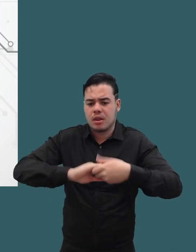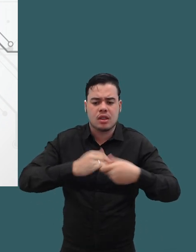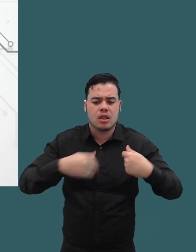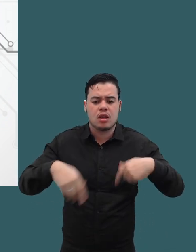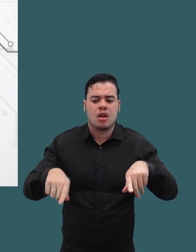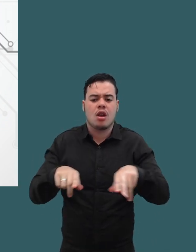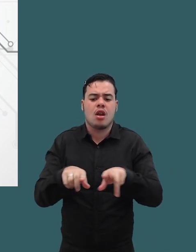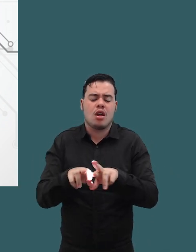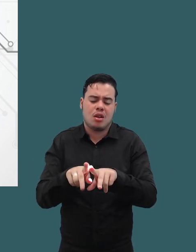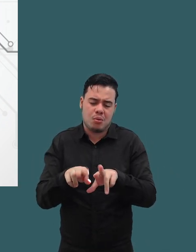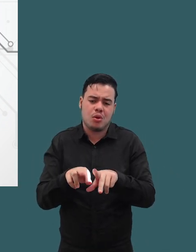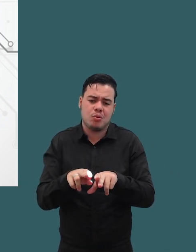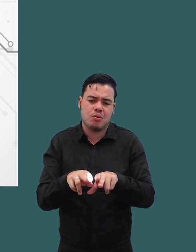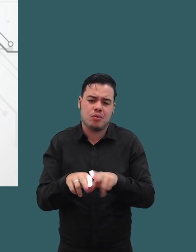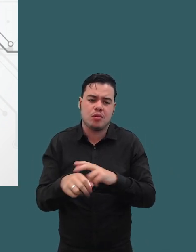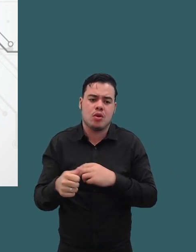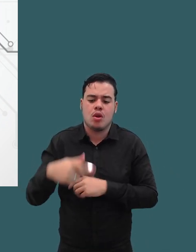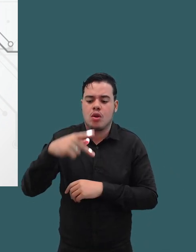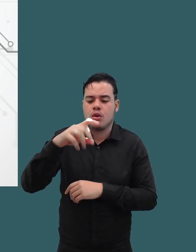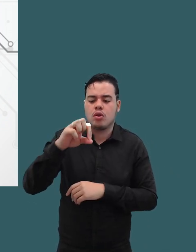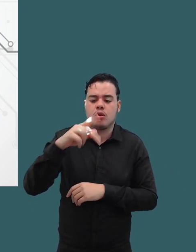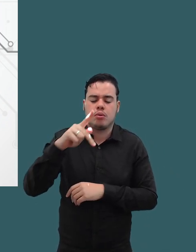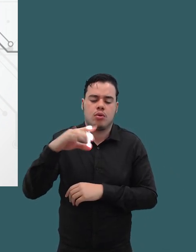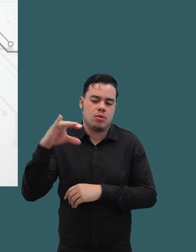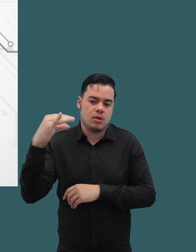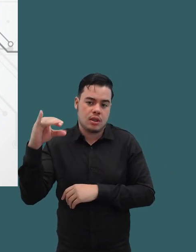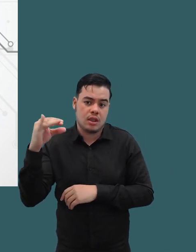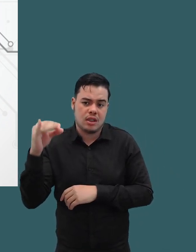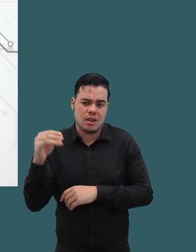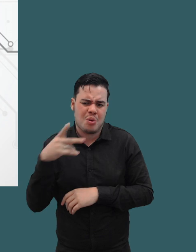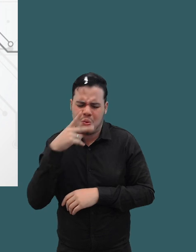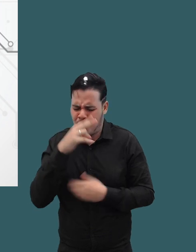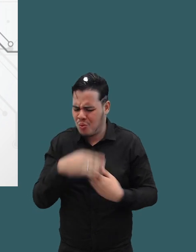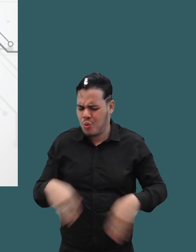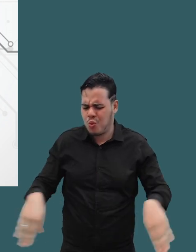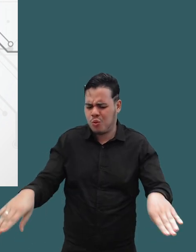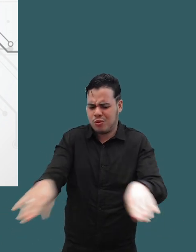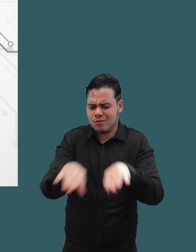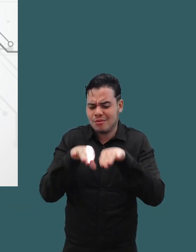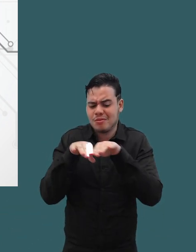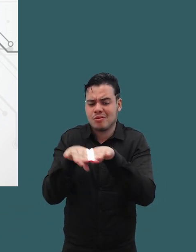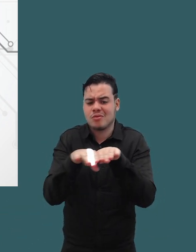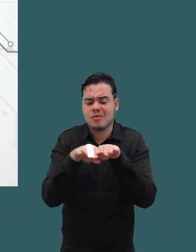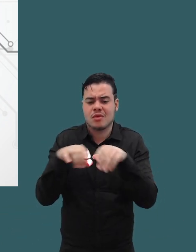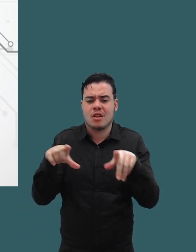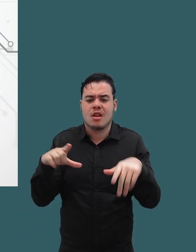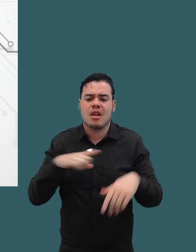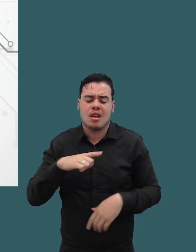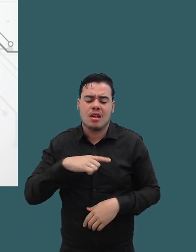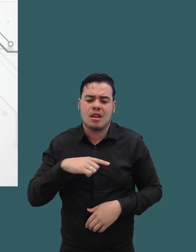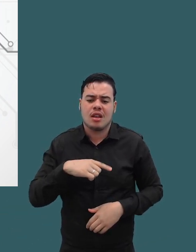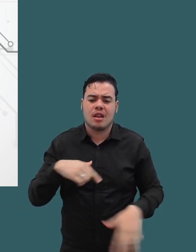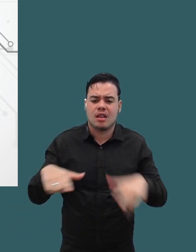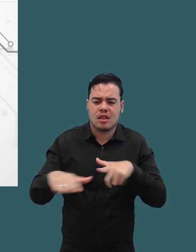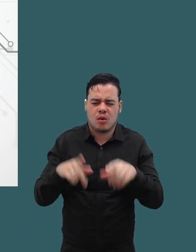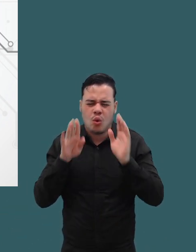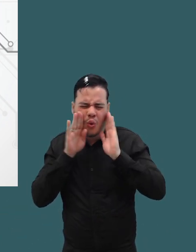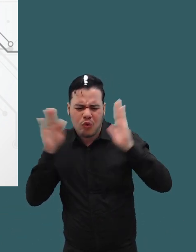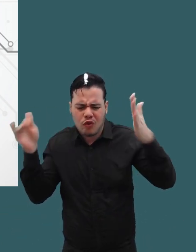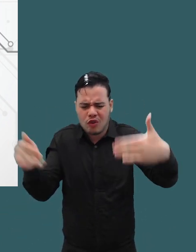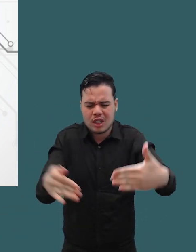irmão siamês do Pop Ciência, porque ele tem esse trabalho mais vocacionado para as